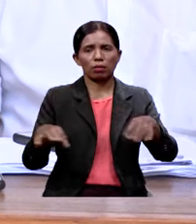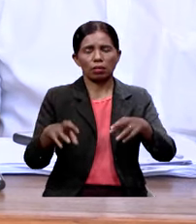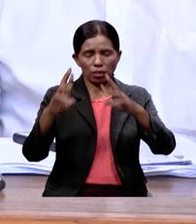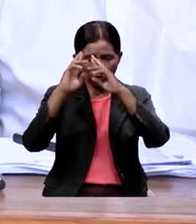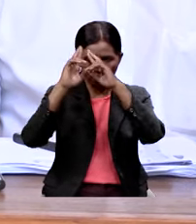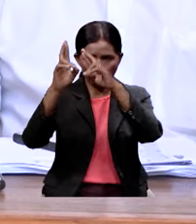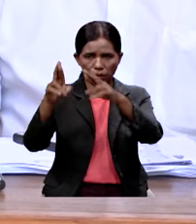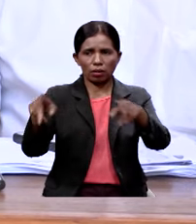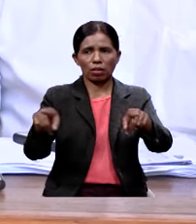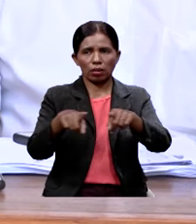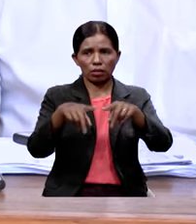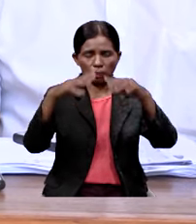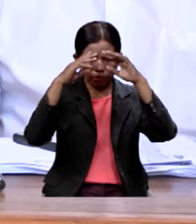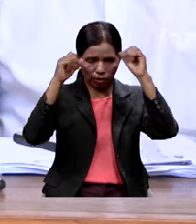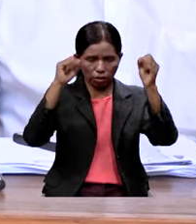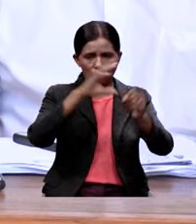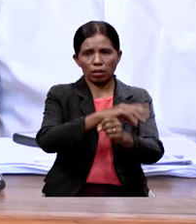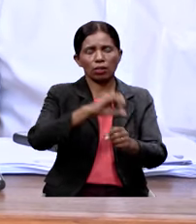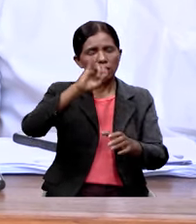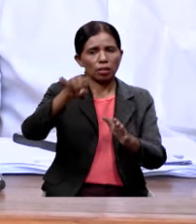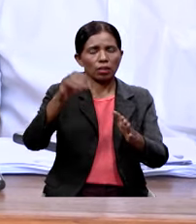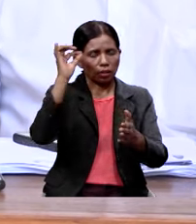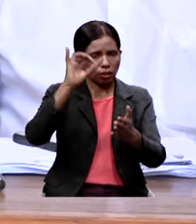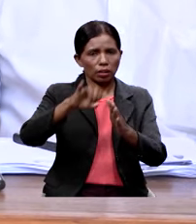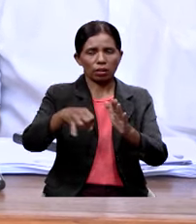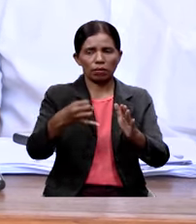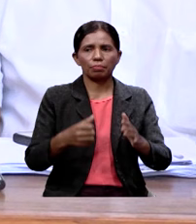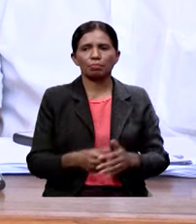respectivamente no dar presidente ou secretário-geral.